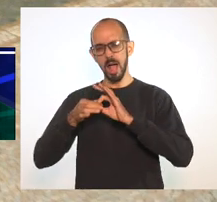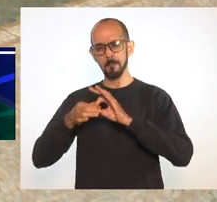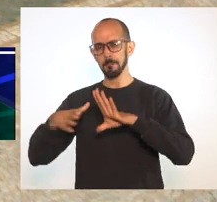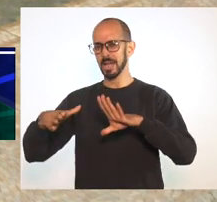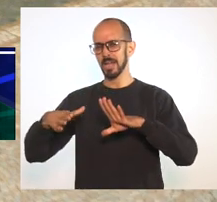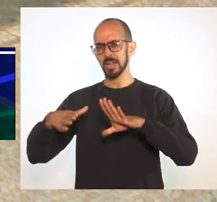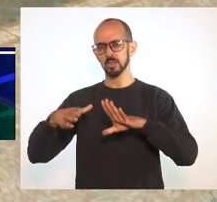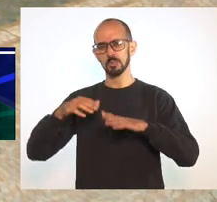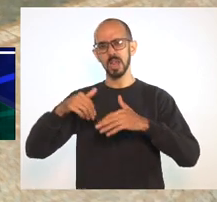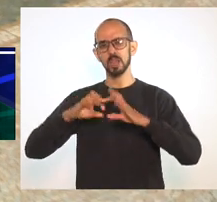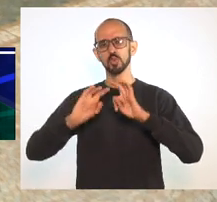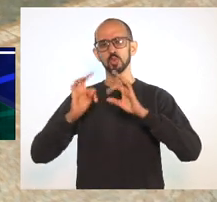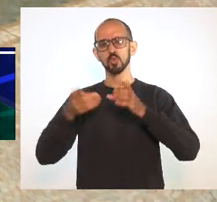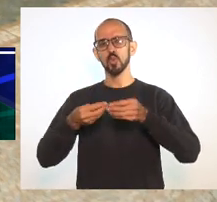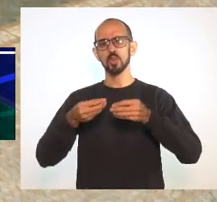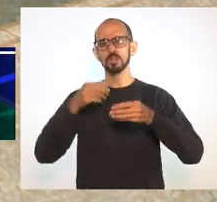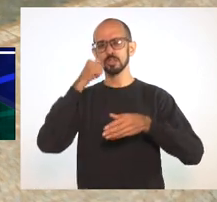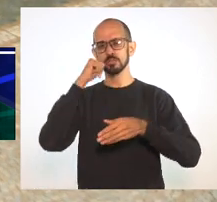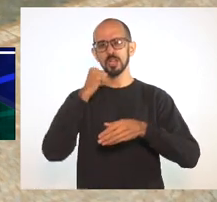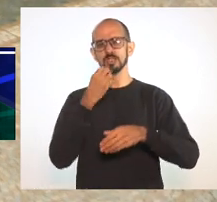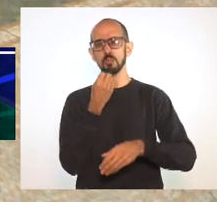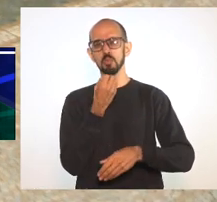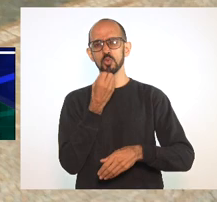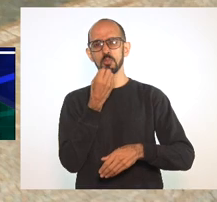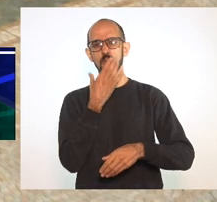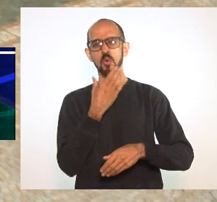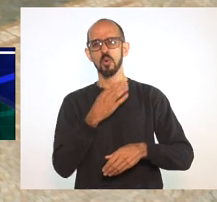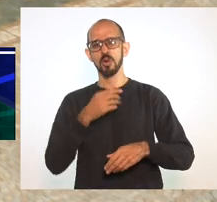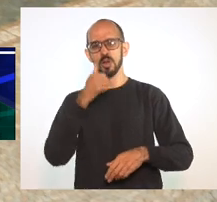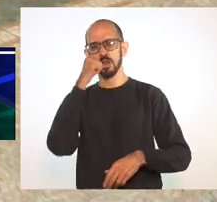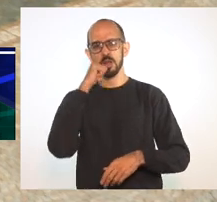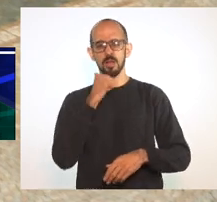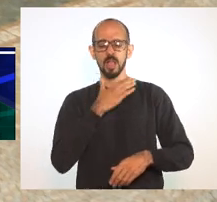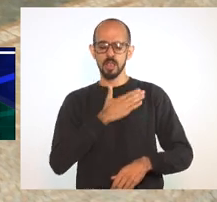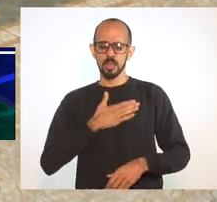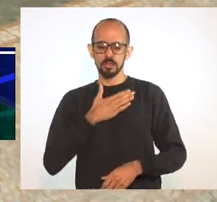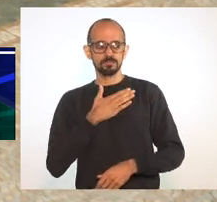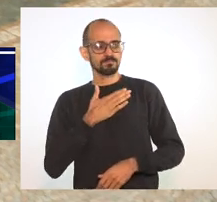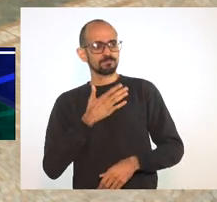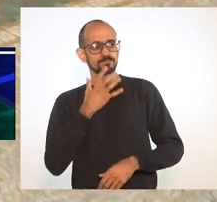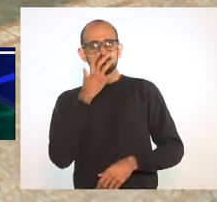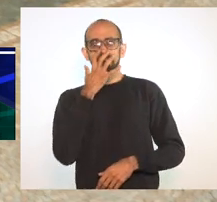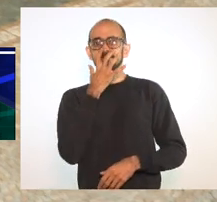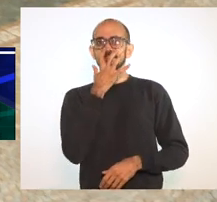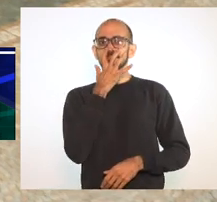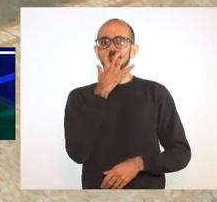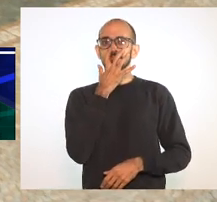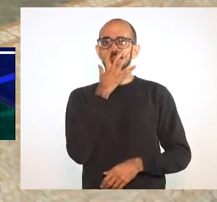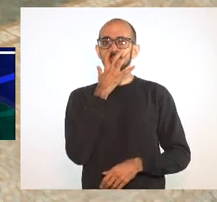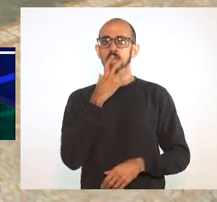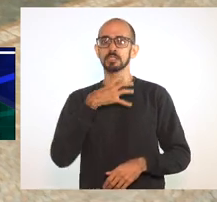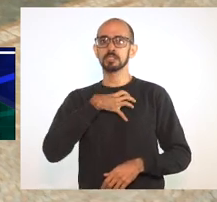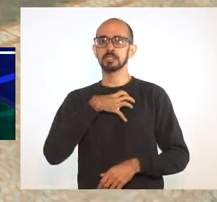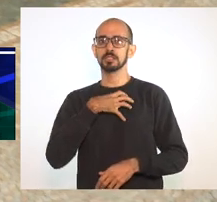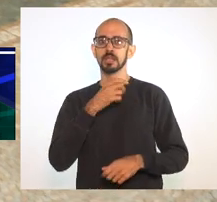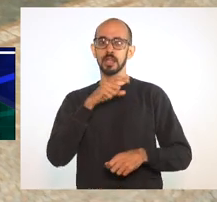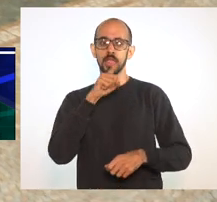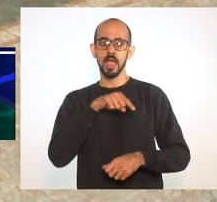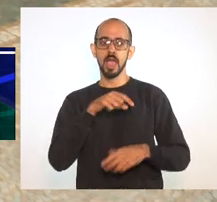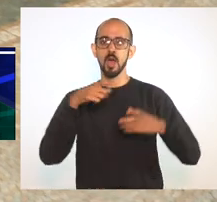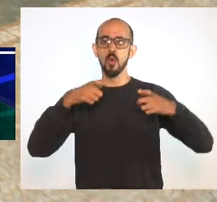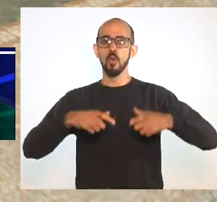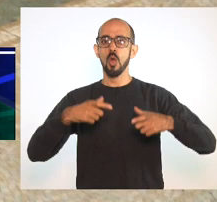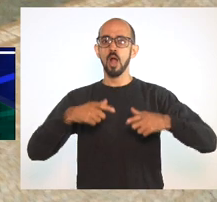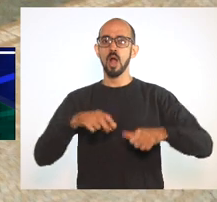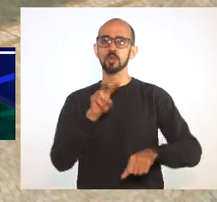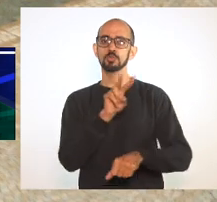nosso Estado olhem para uma delegacia de polícia, olhem para a Delegacia de Mulheres como um espaço de proteção